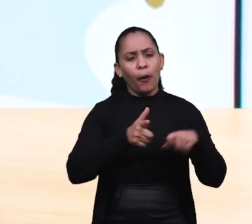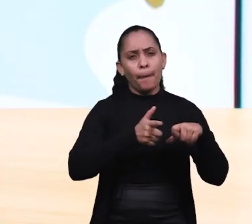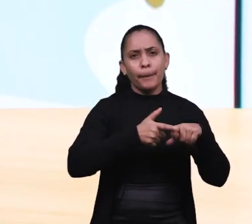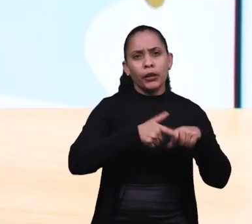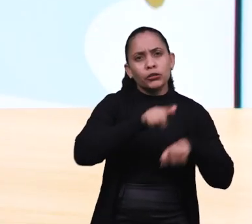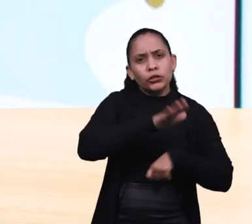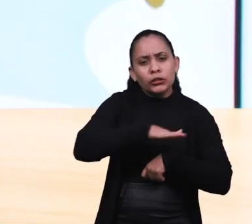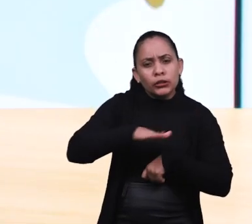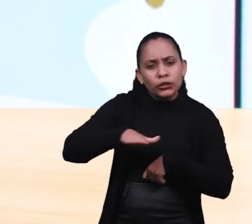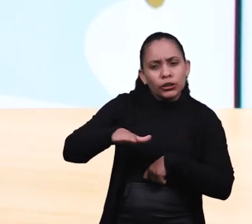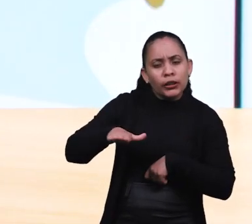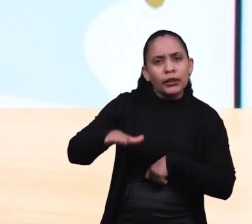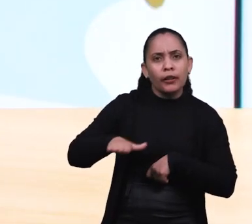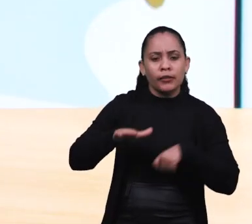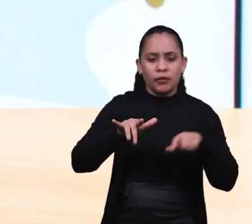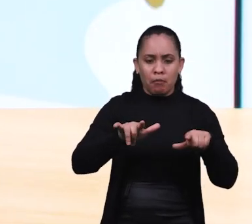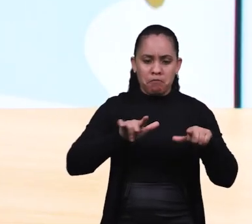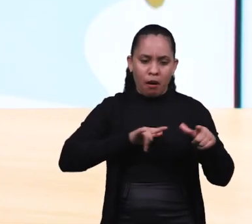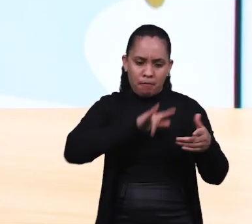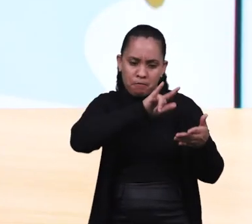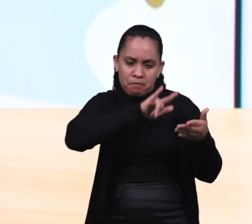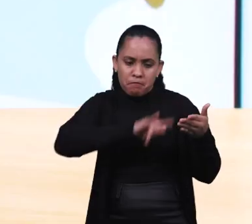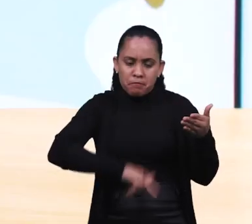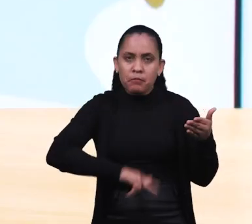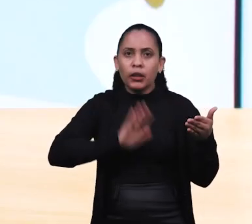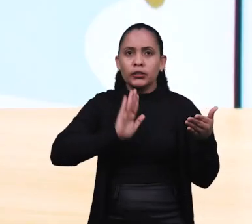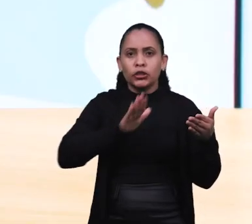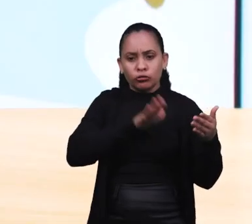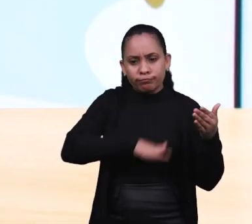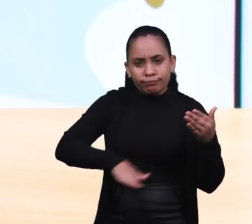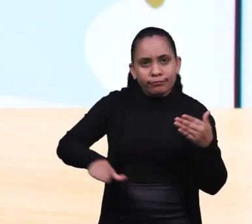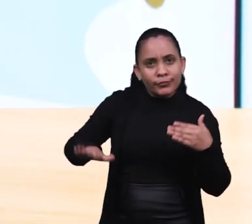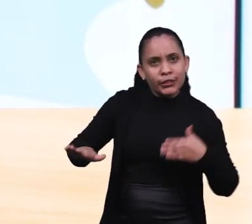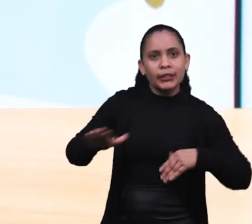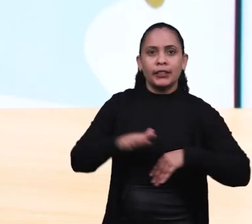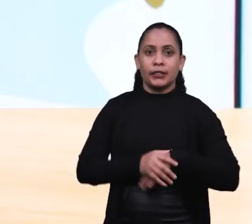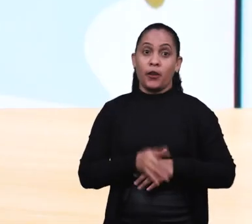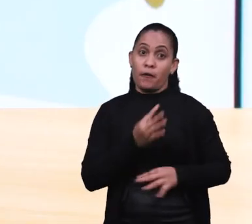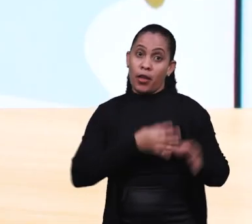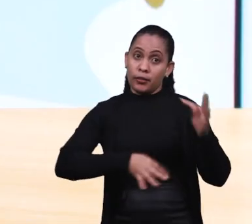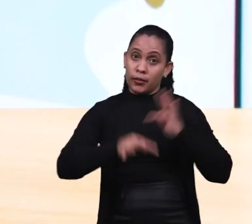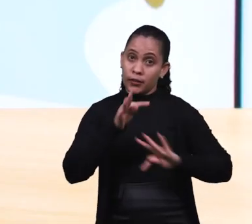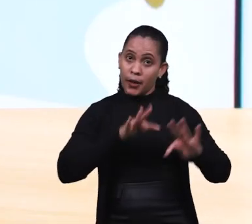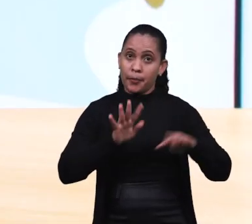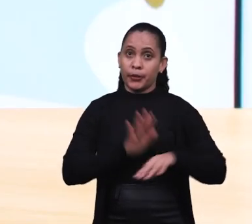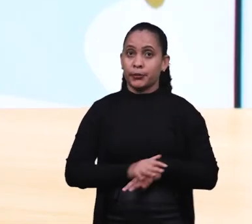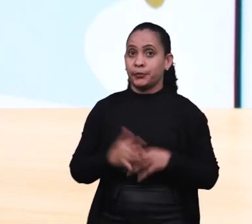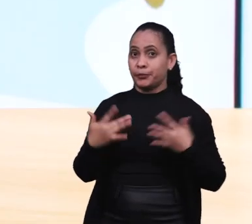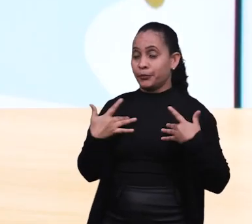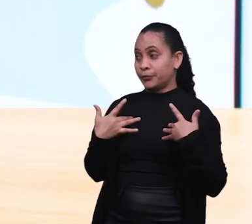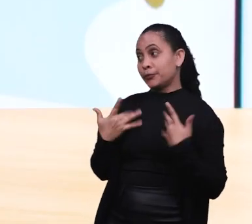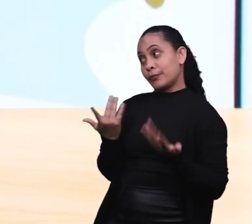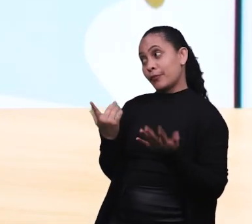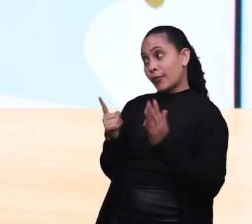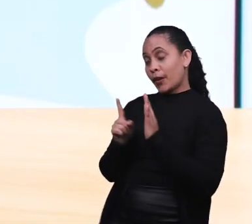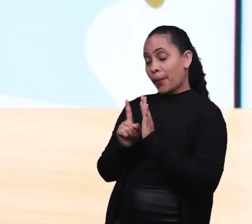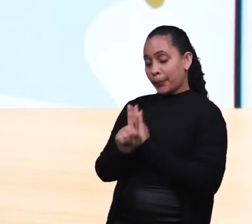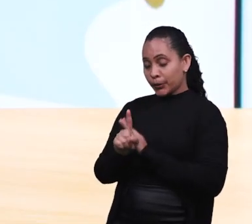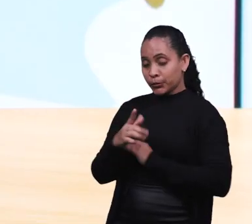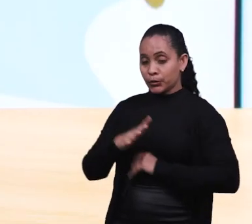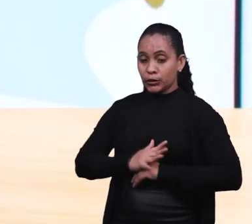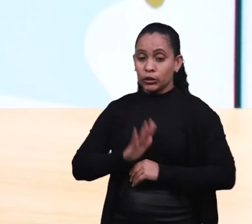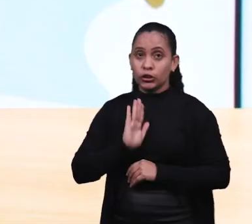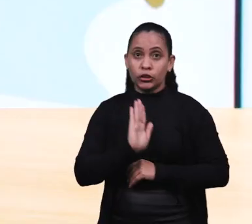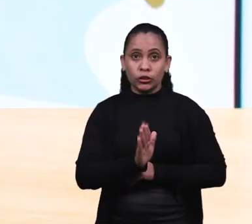recebo tratamento desde a minha infância. E respondendo a pergunta, eu já desde na infância com transtorno de